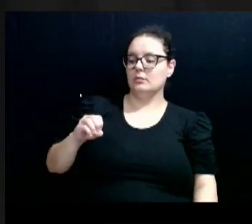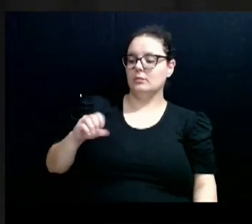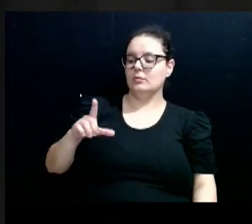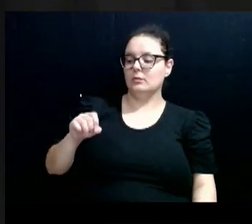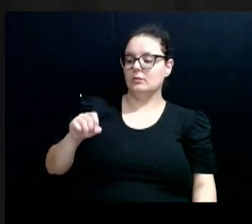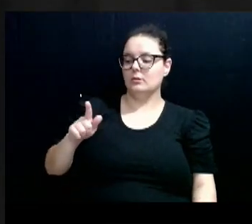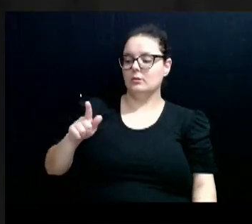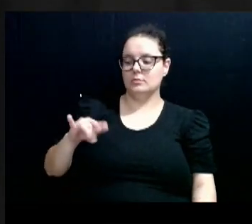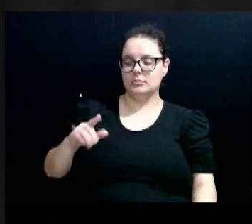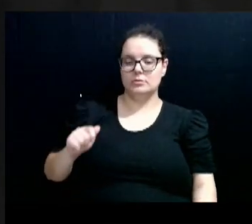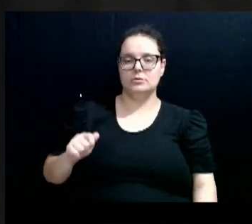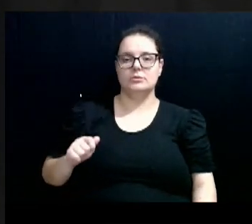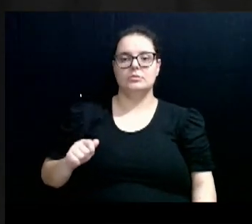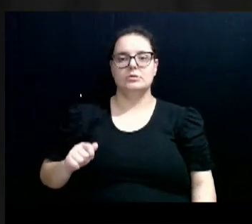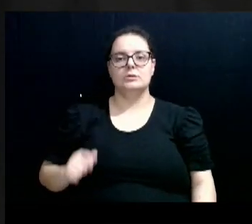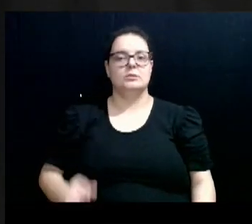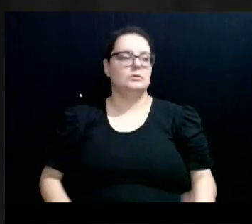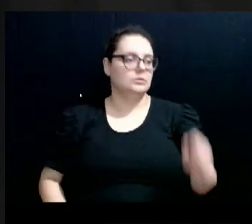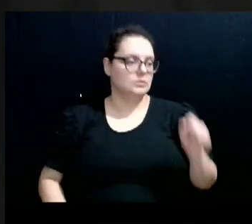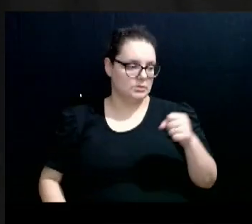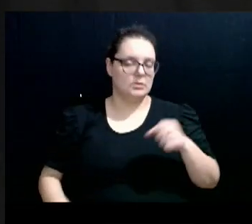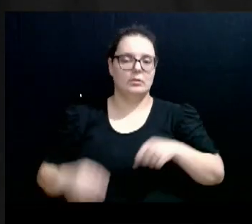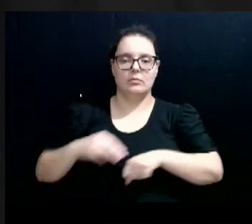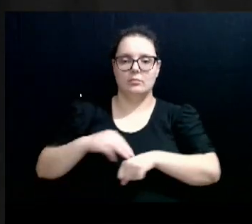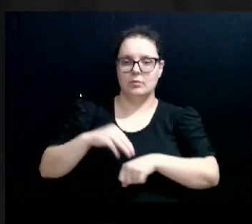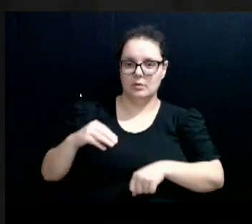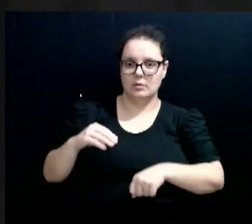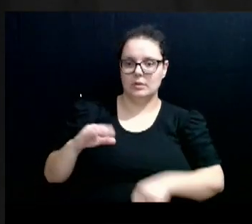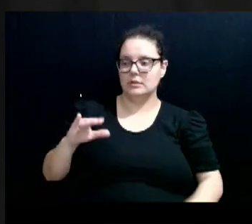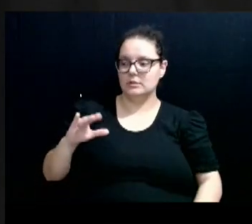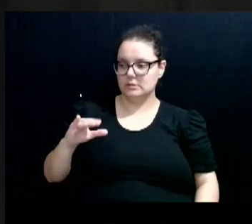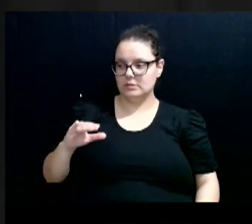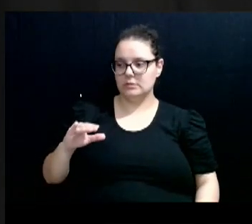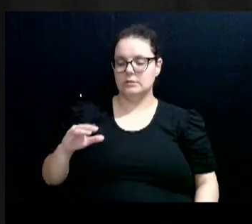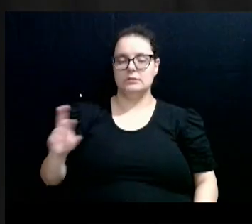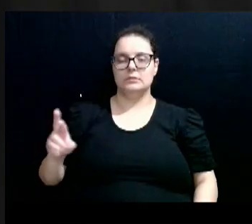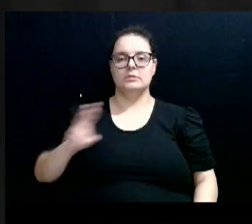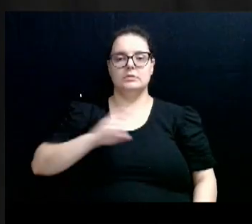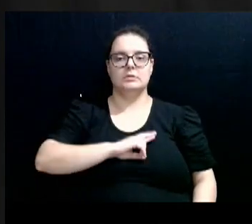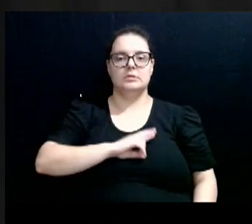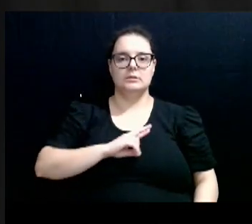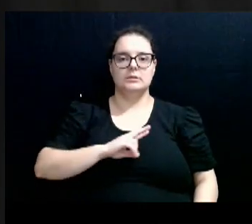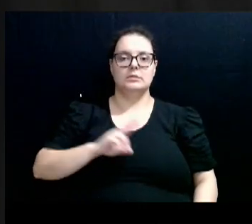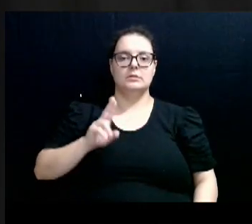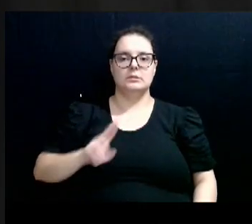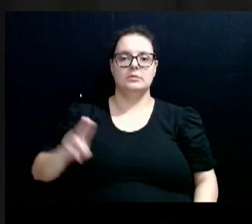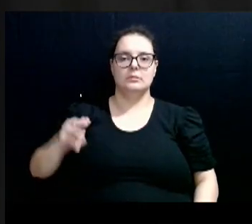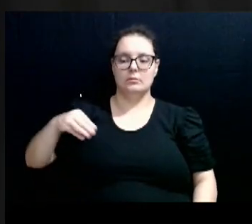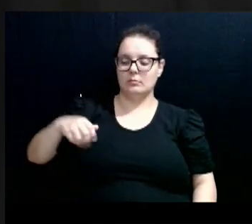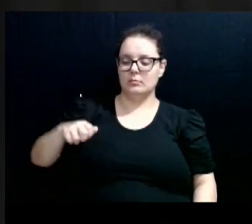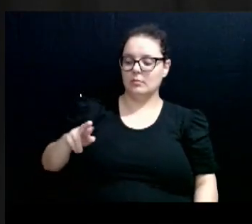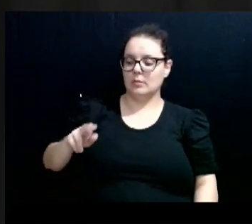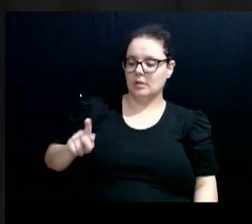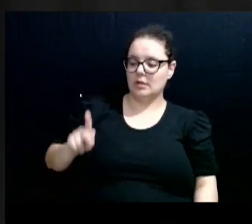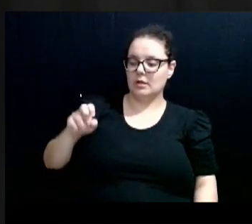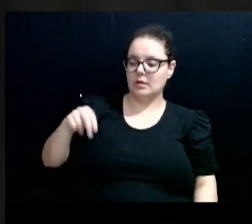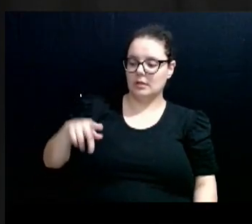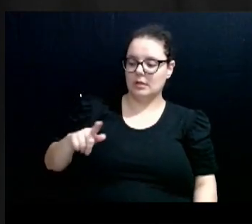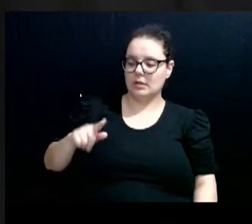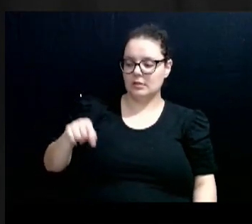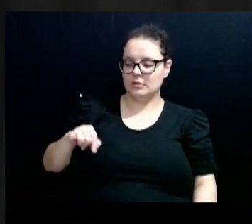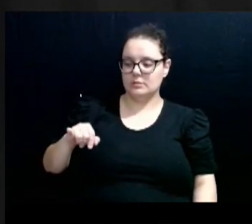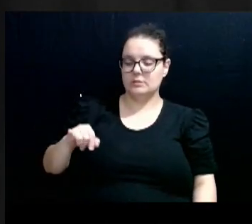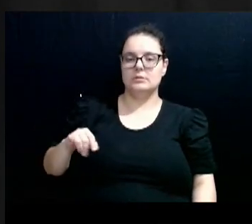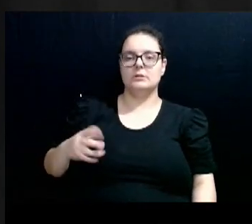Eu fiz mestrado em Ciências da Religião na Universidade Presbiteriana Mackenzie de São Paulo, e também sou formado em